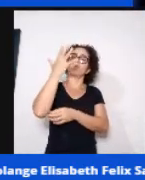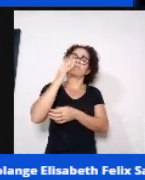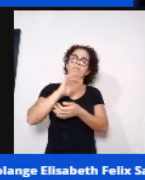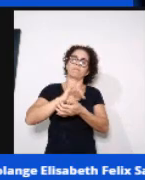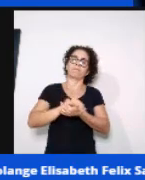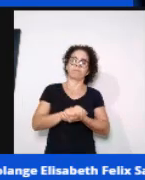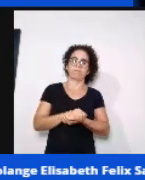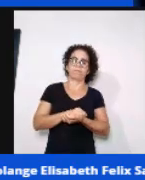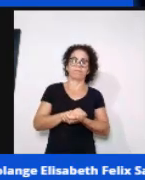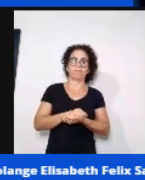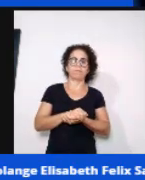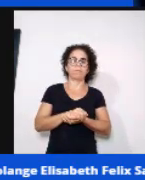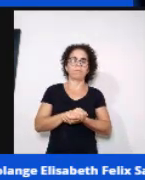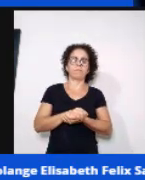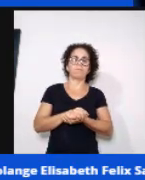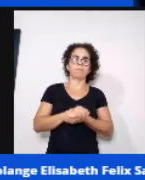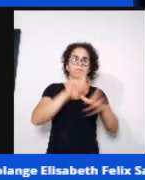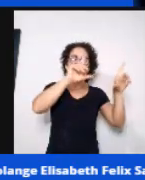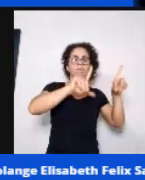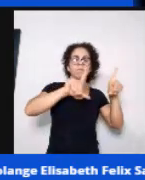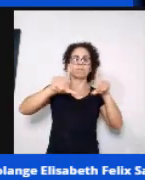Tá? Mais um.